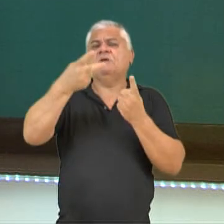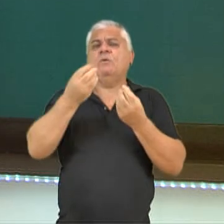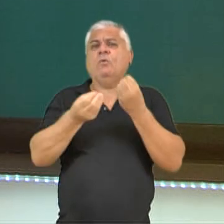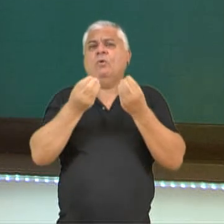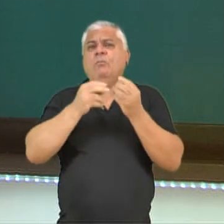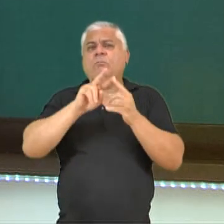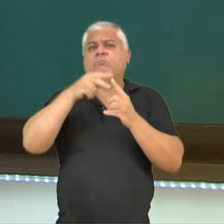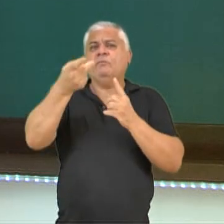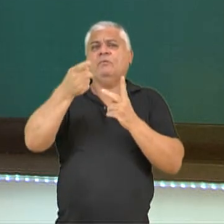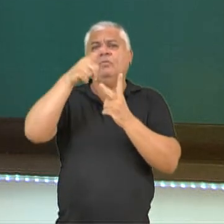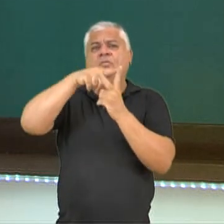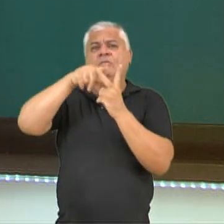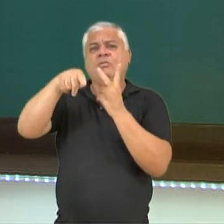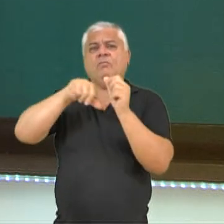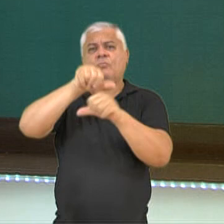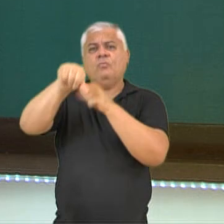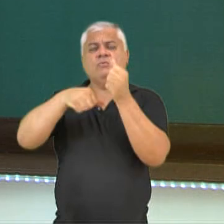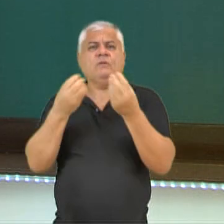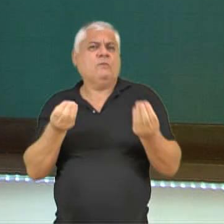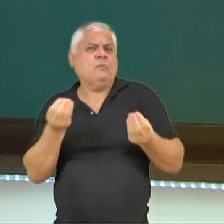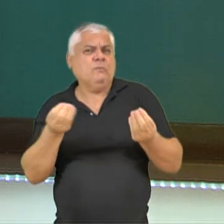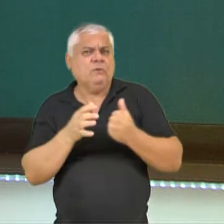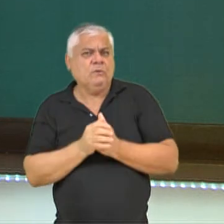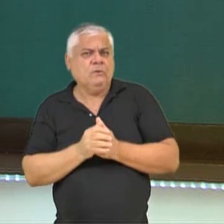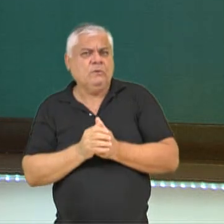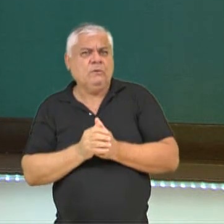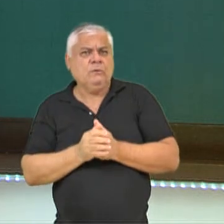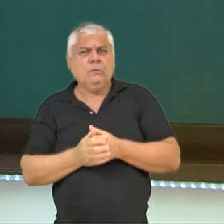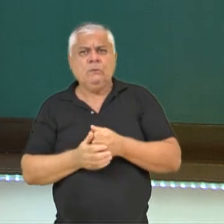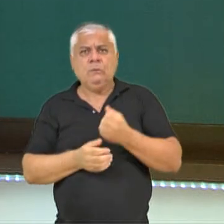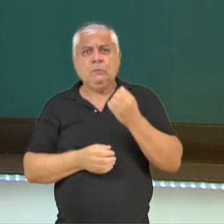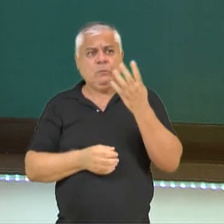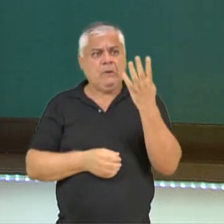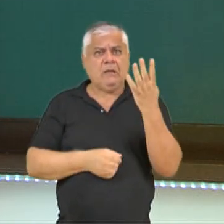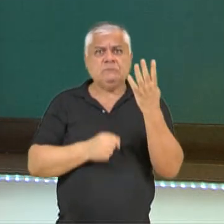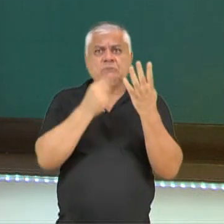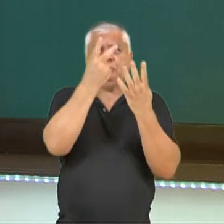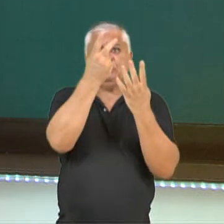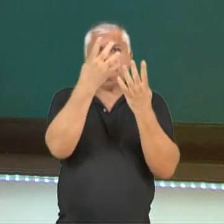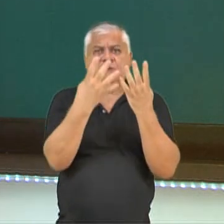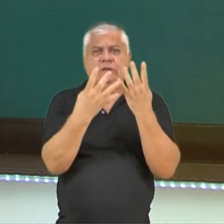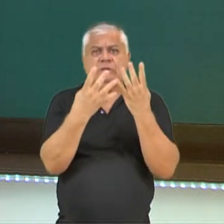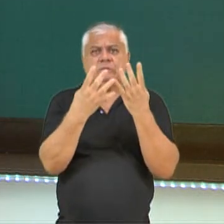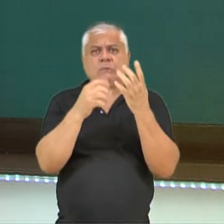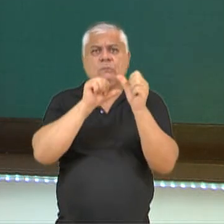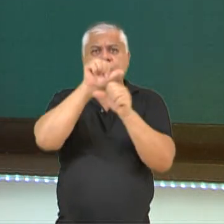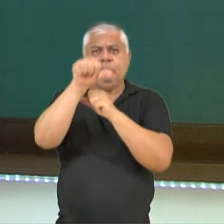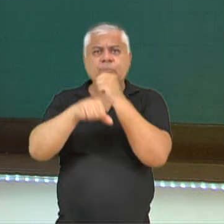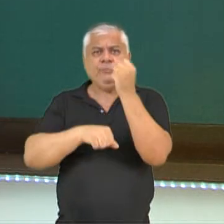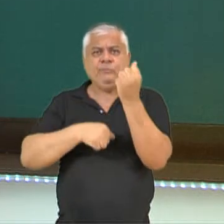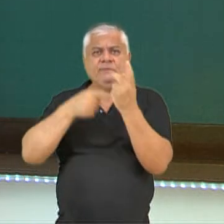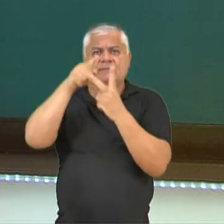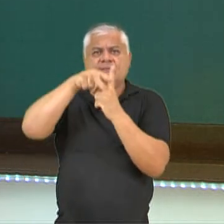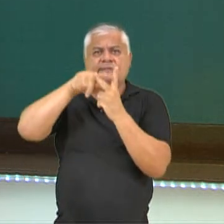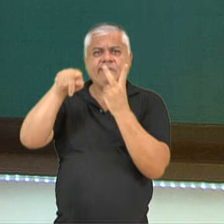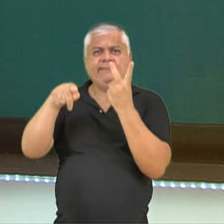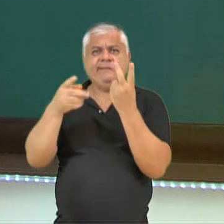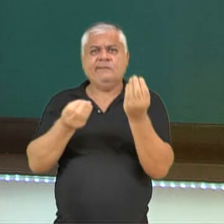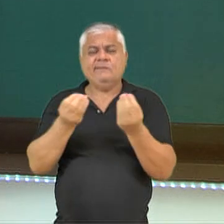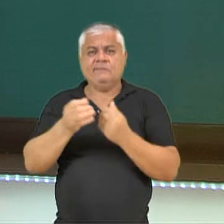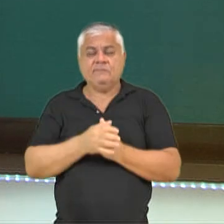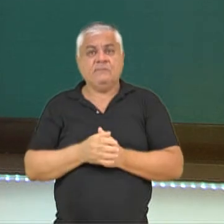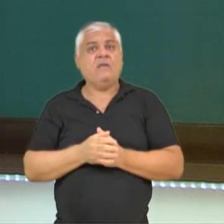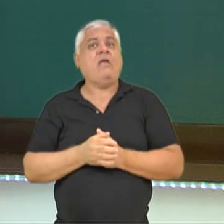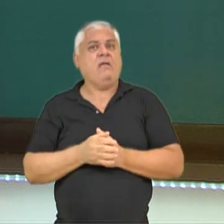em raiz? Olha aqui, ó, tem uma potência, 4 elevado a 2/3. Como que eu transformo isso em raiz? Porque esse é o